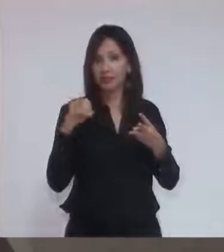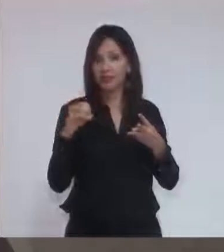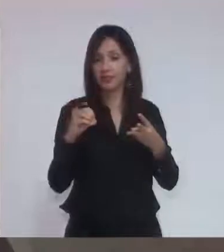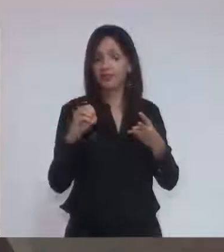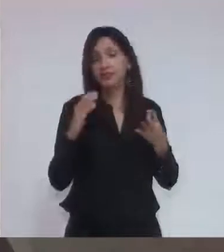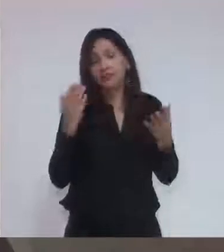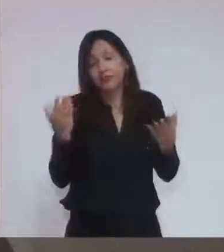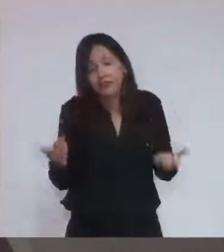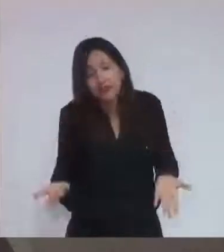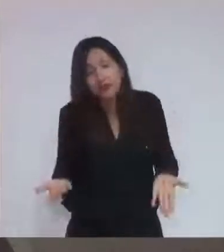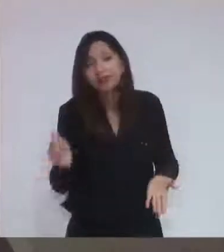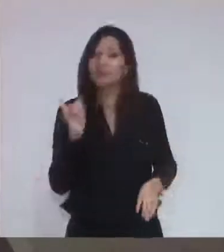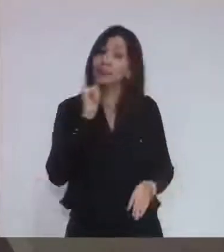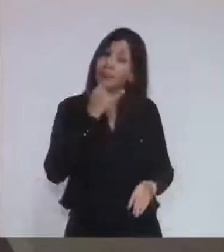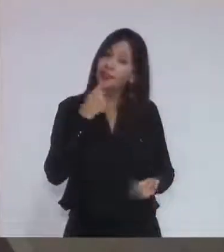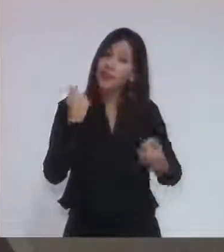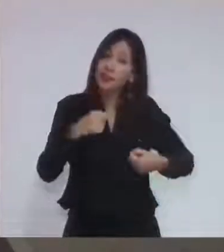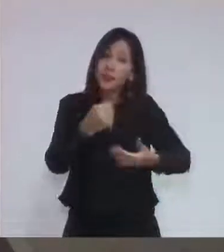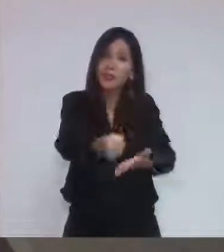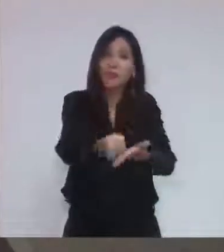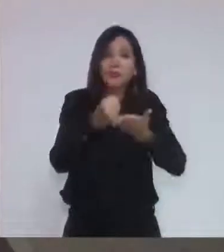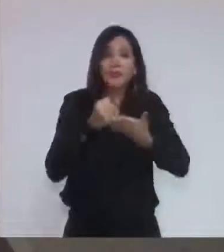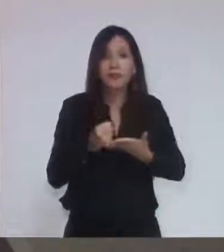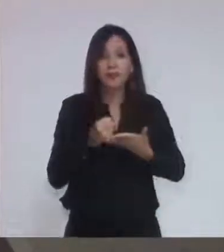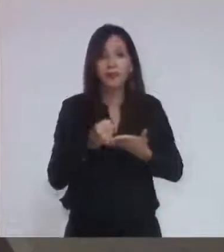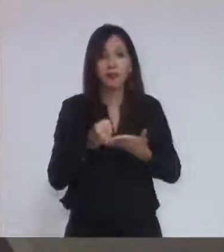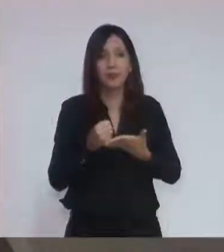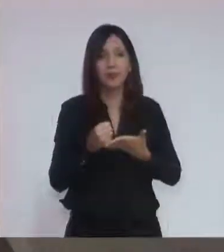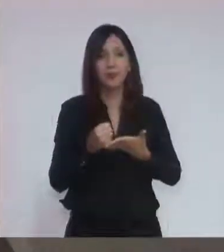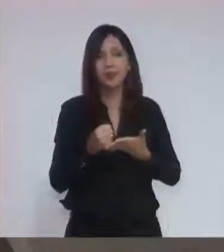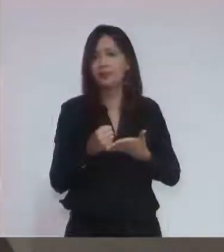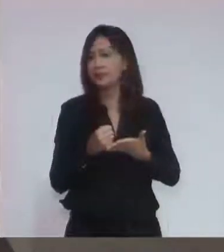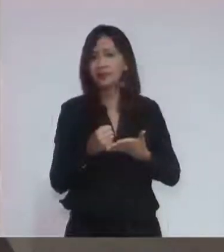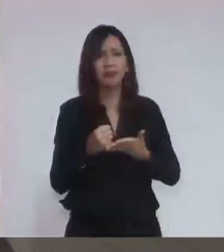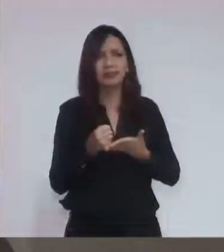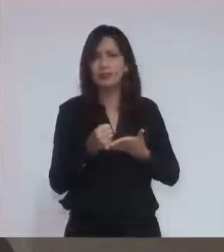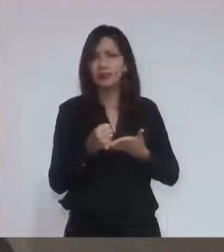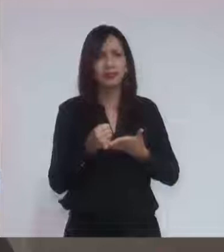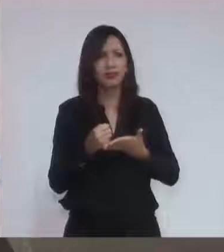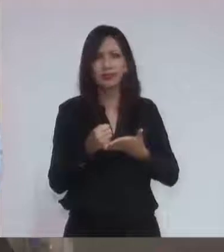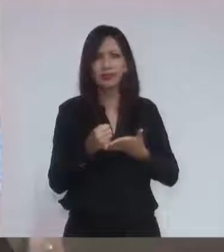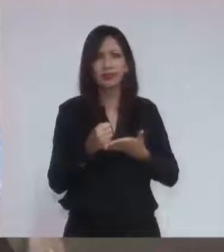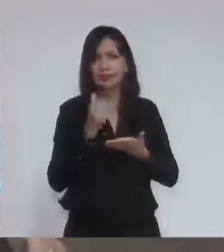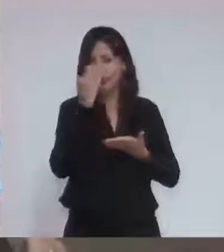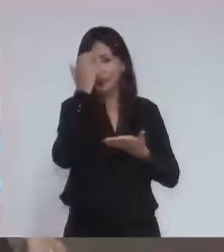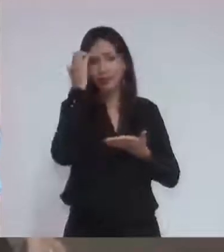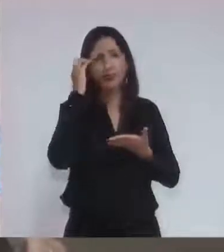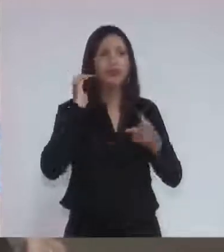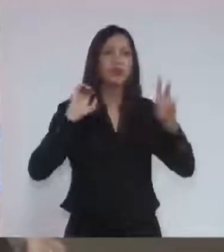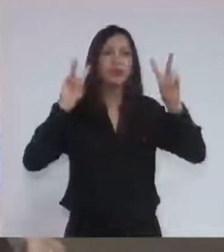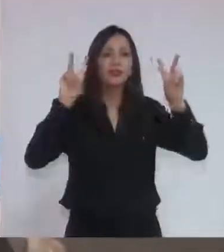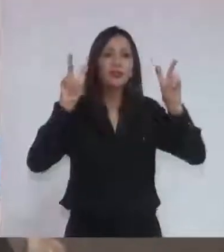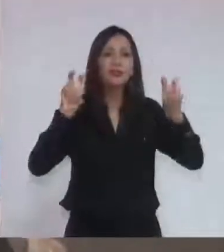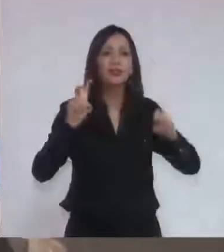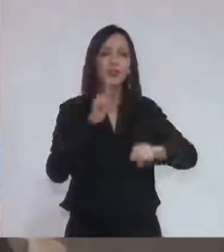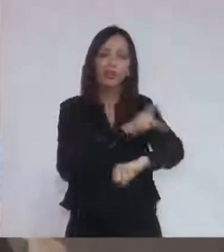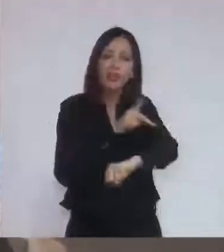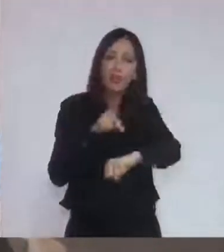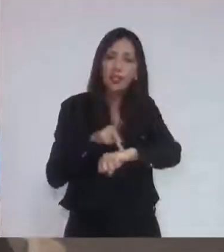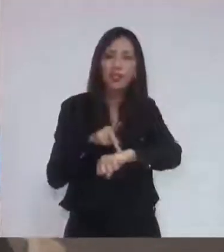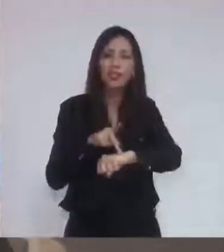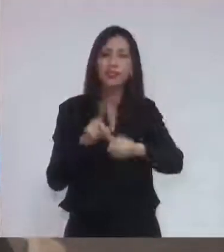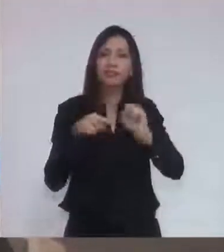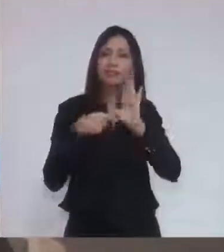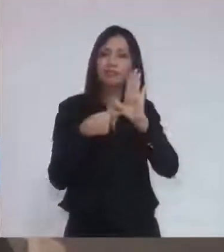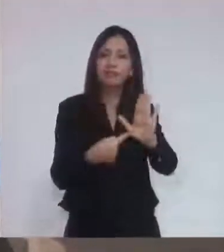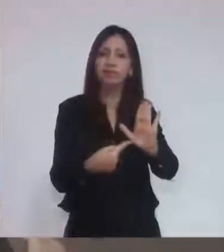Porque, infelizmente, a gente precisa de ajuda. Se a gente não é a questão pedagógica, se é